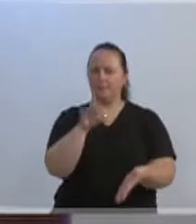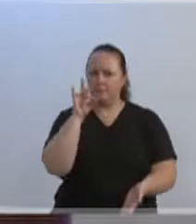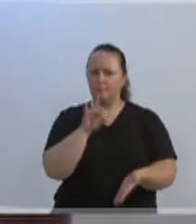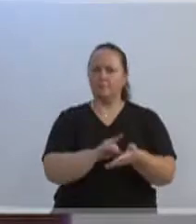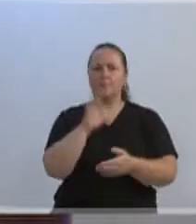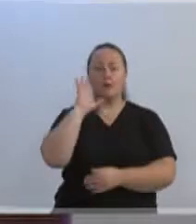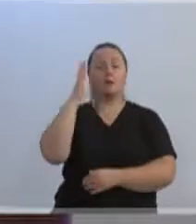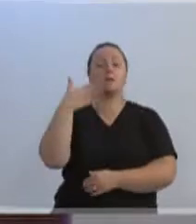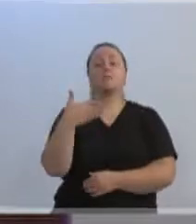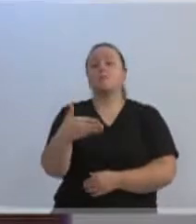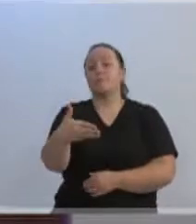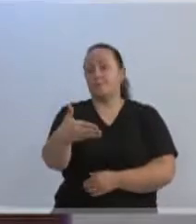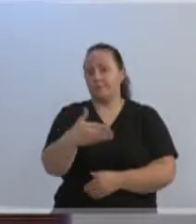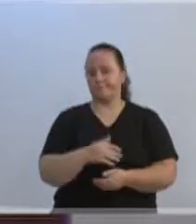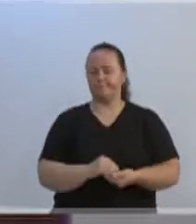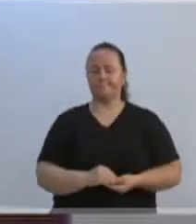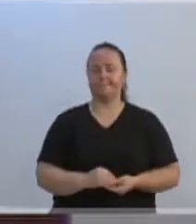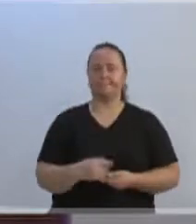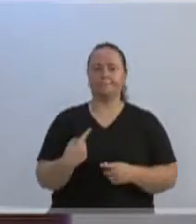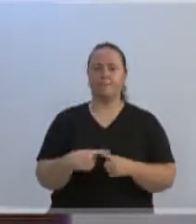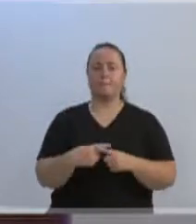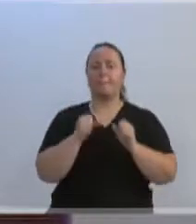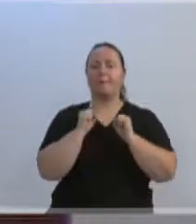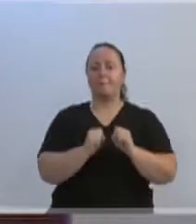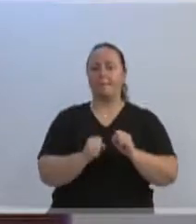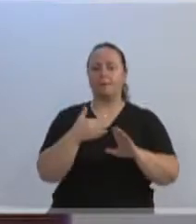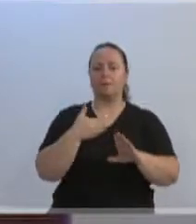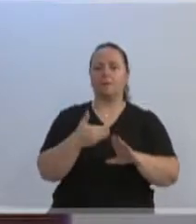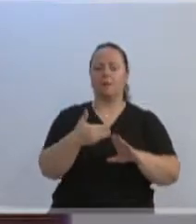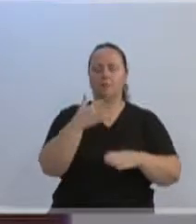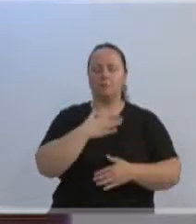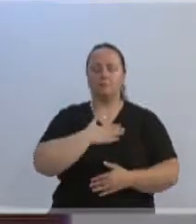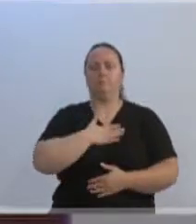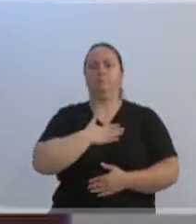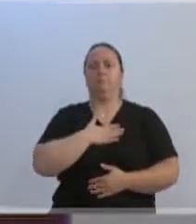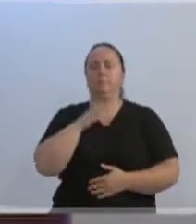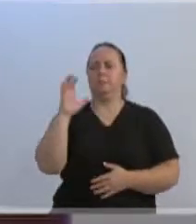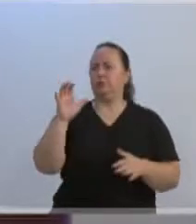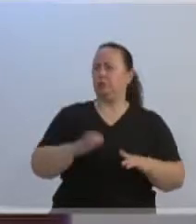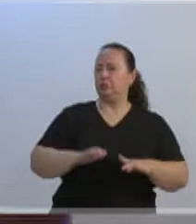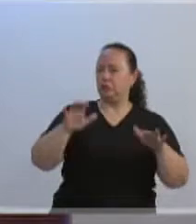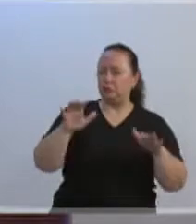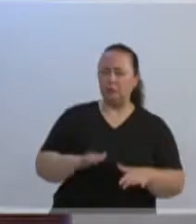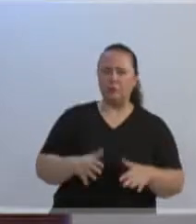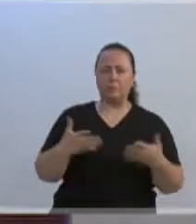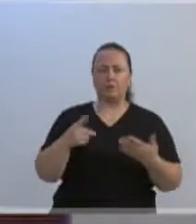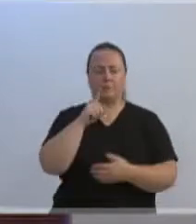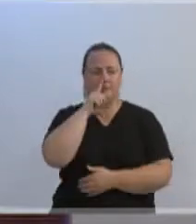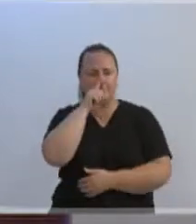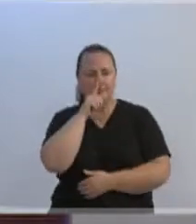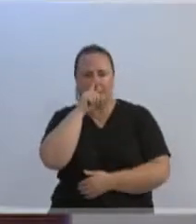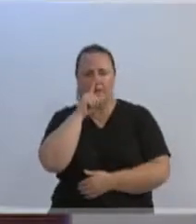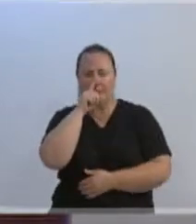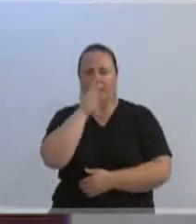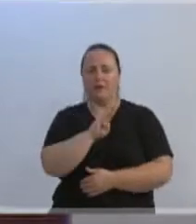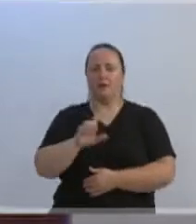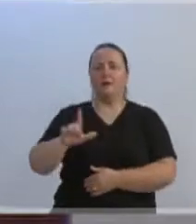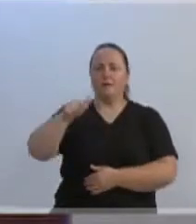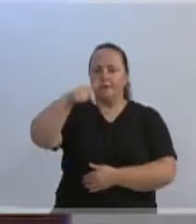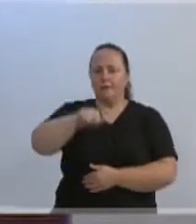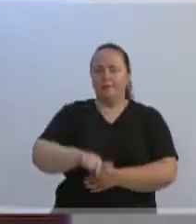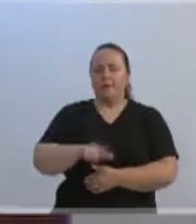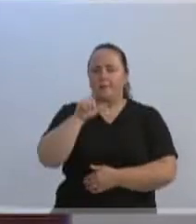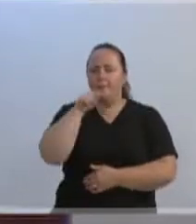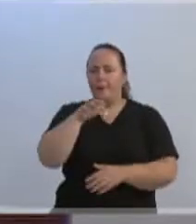resolvidas porque daqui a pouco se de paramos novamente com a situação climática desagradavam a situação de risco no final mais uma vez aí